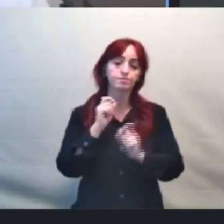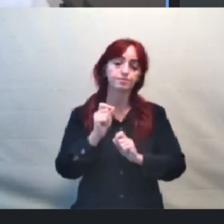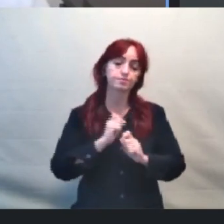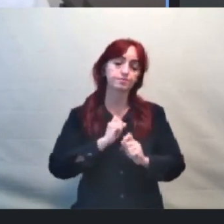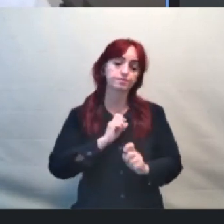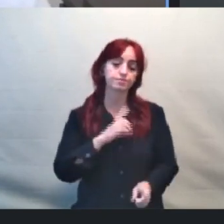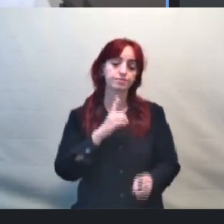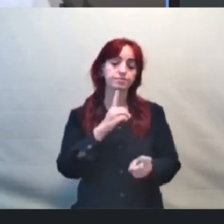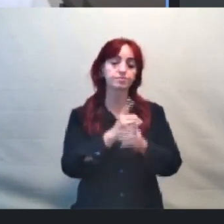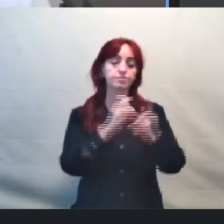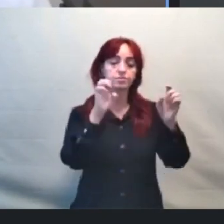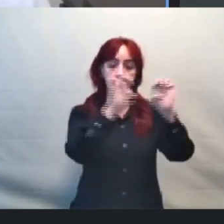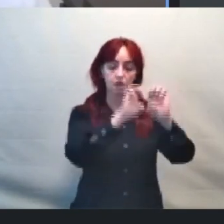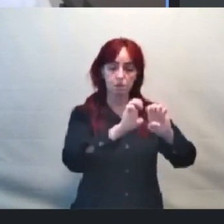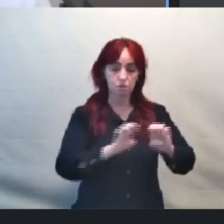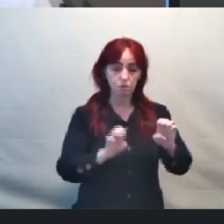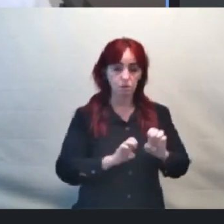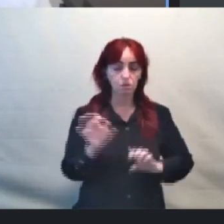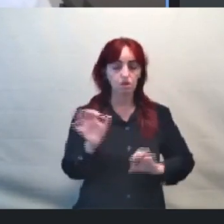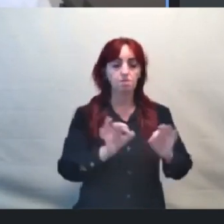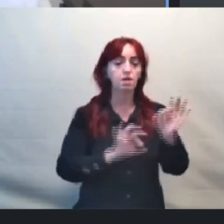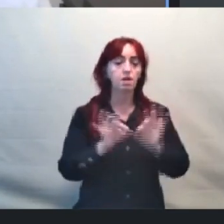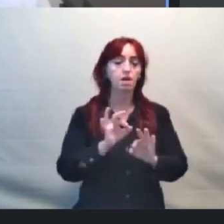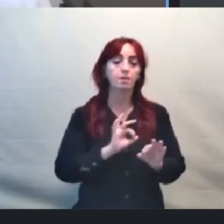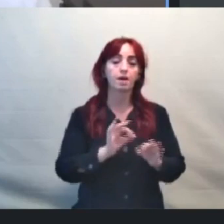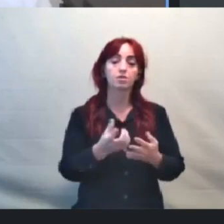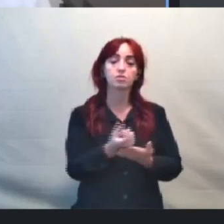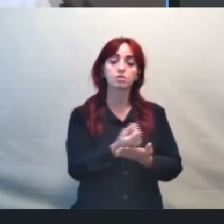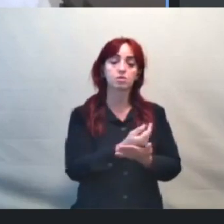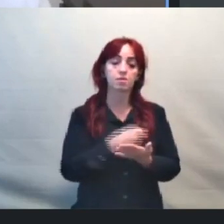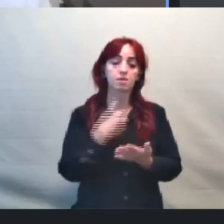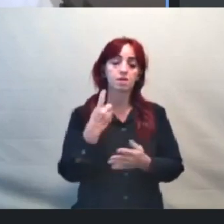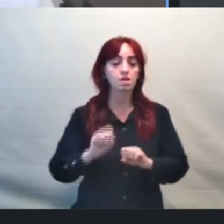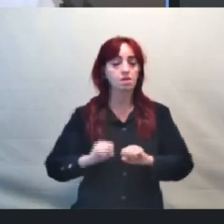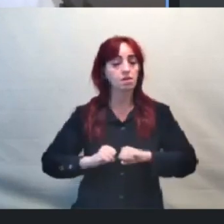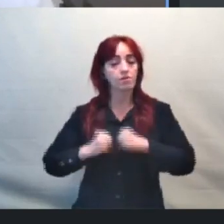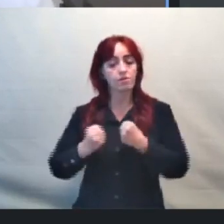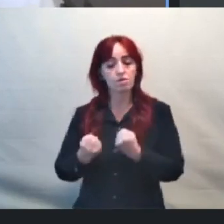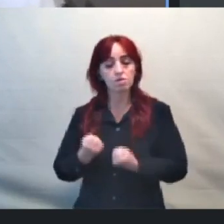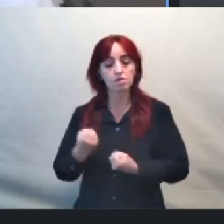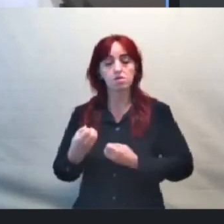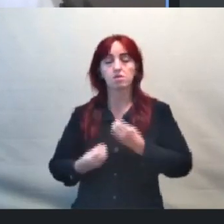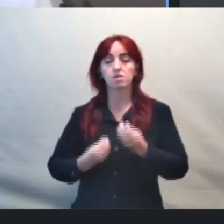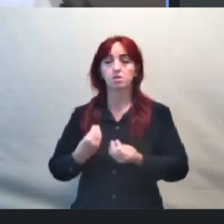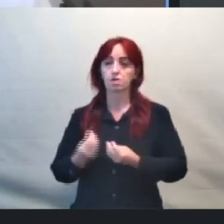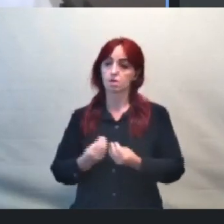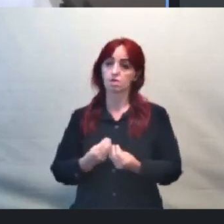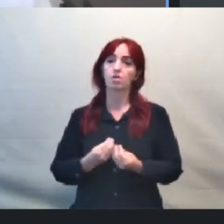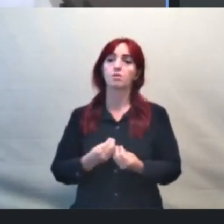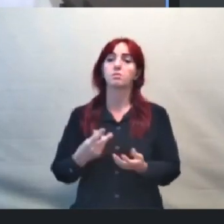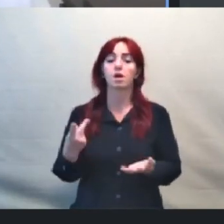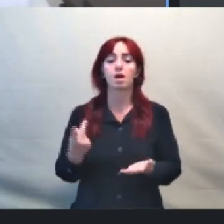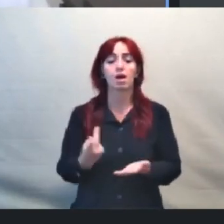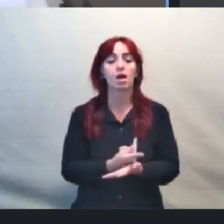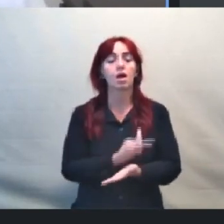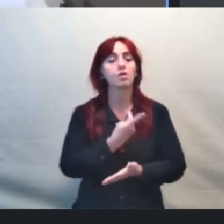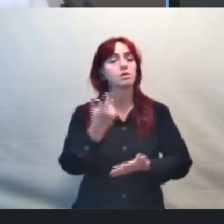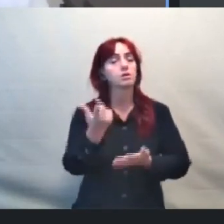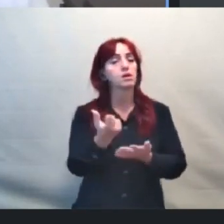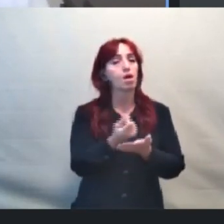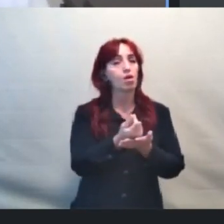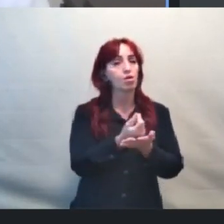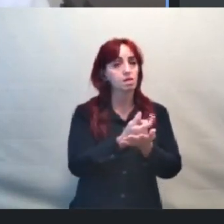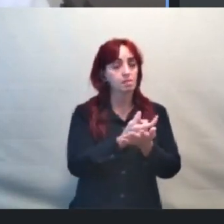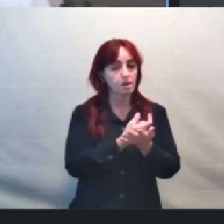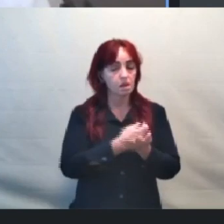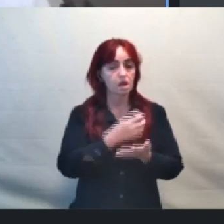estrutura programática do orçamento, e nosso esforço tem sido feito no sentido de tornar essa linguagem orçamentária, a técnica